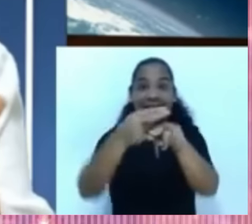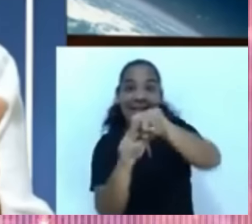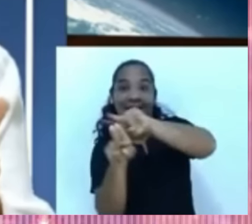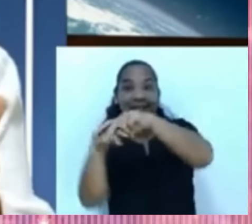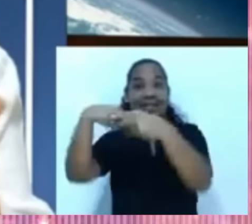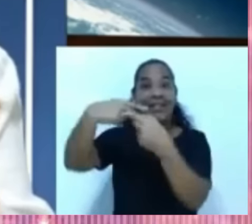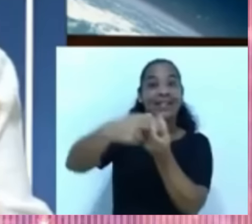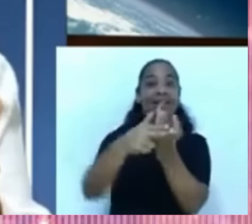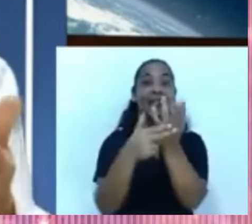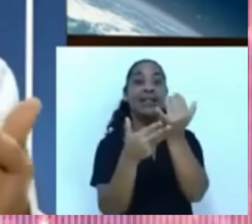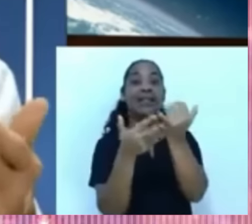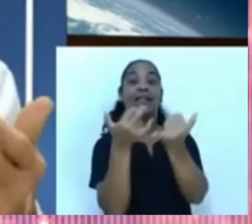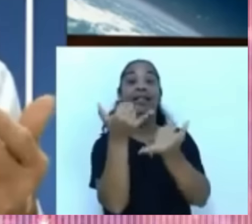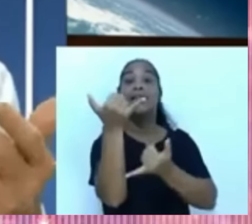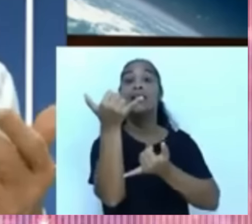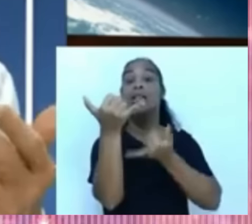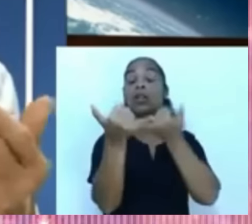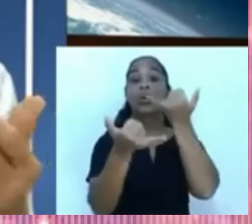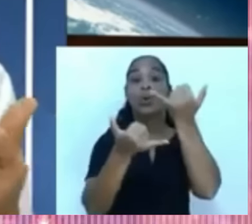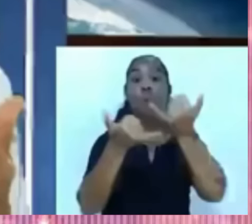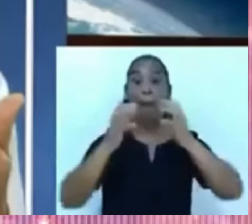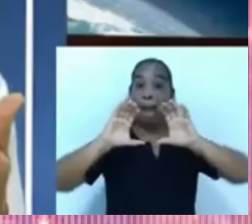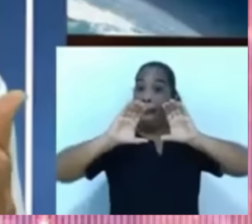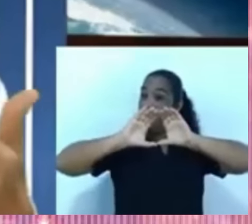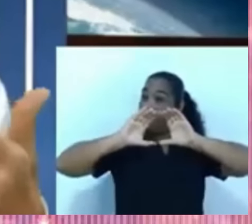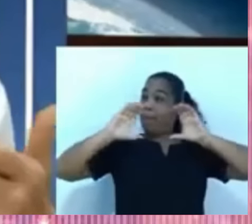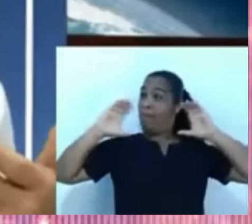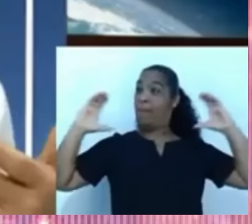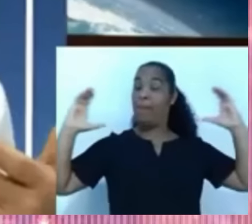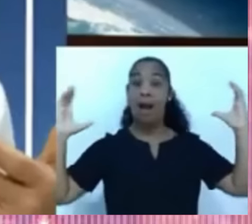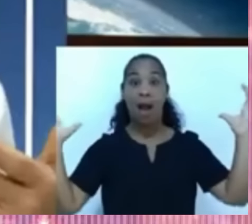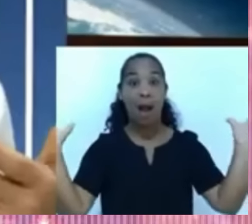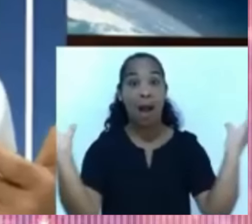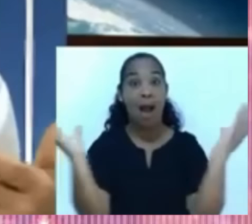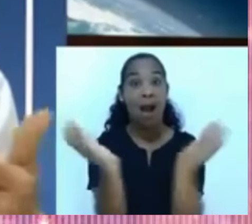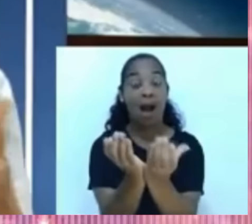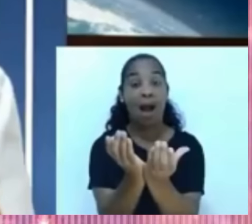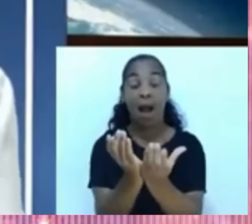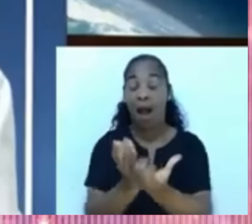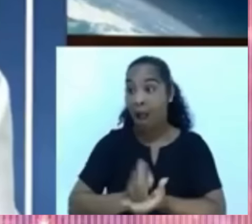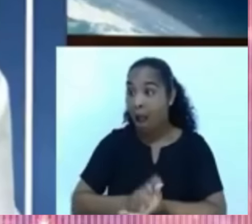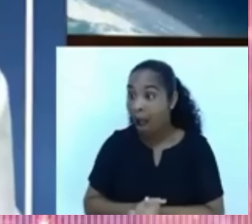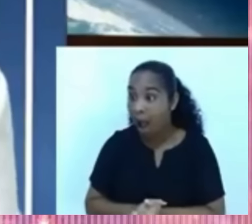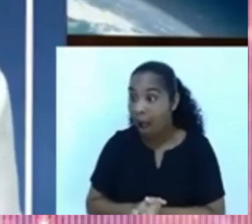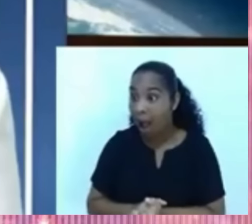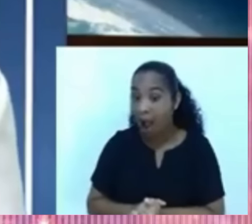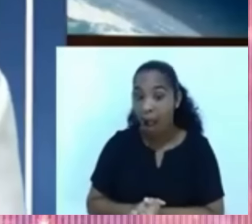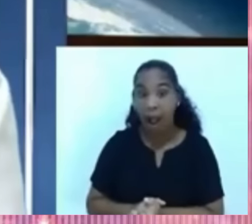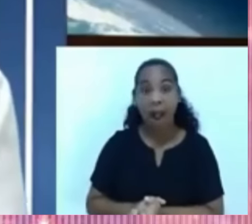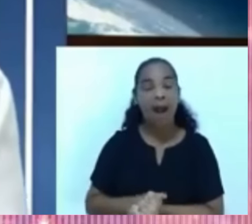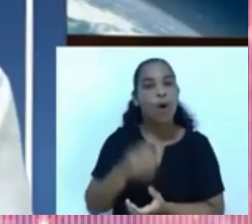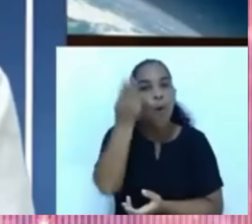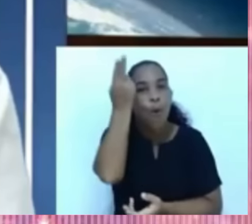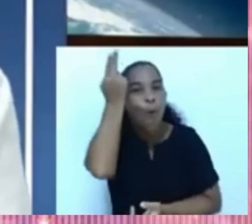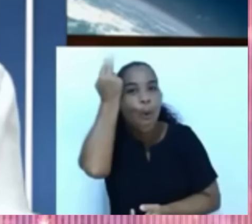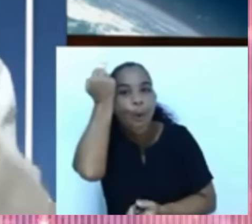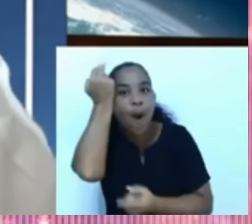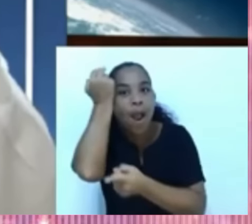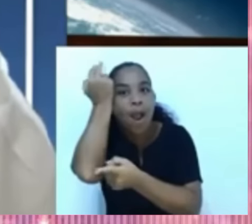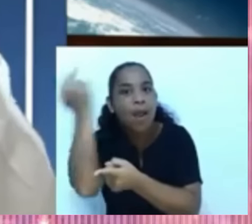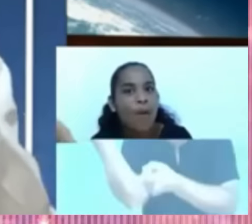brincando a harina enorme com aquele animal de grande porte e aquele coelho desafiador